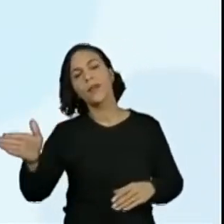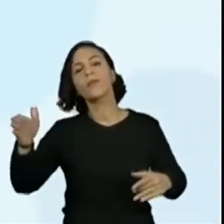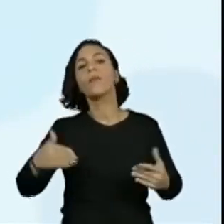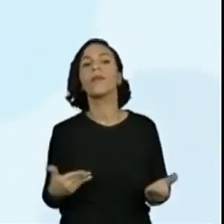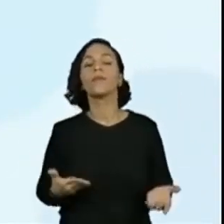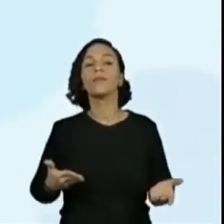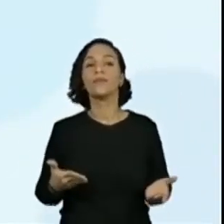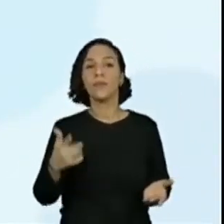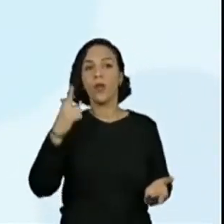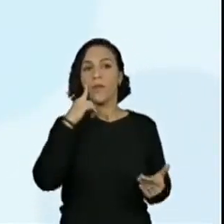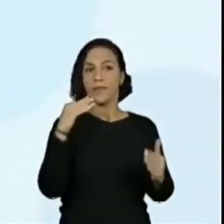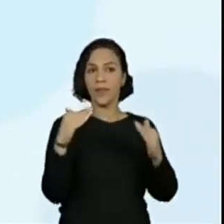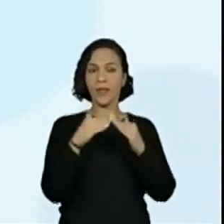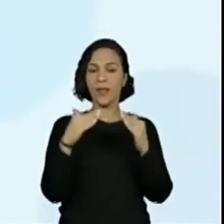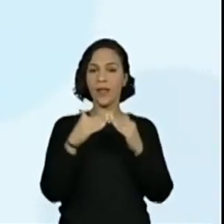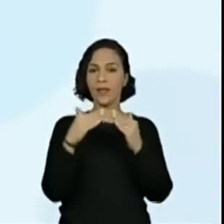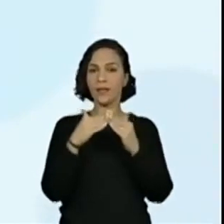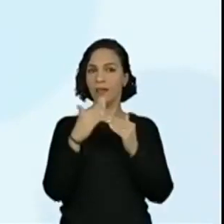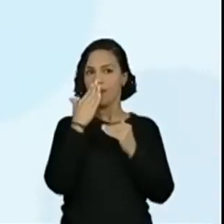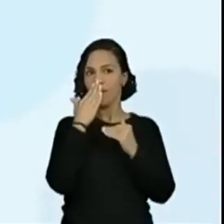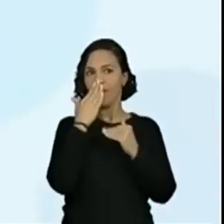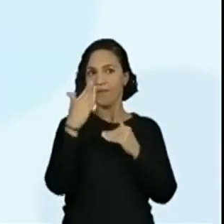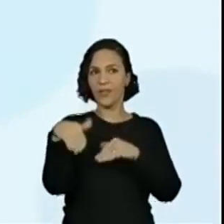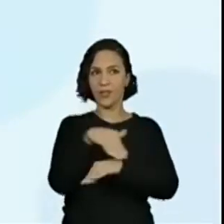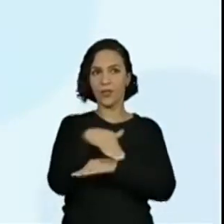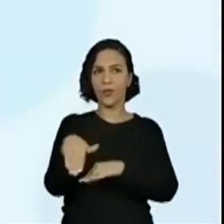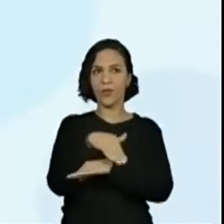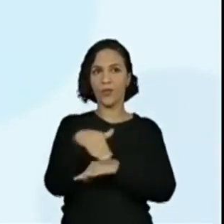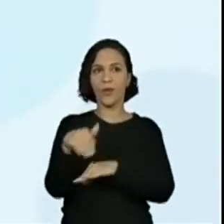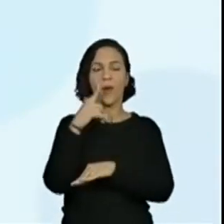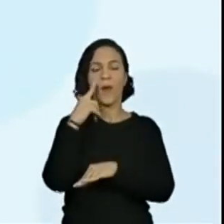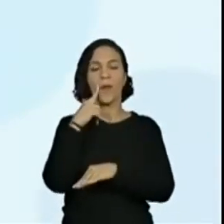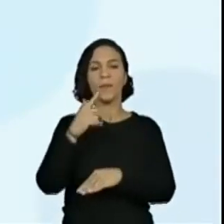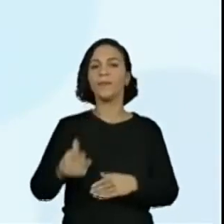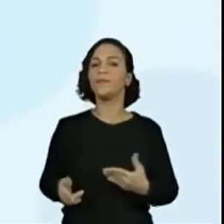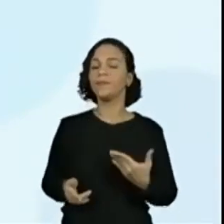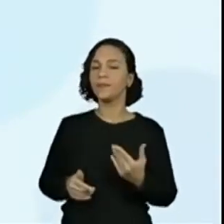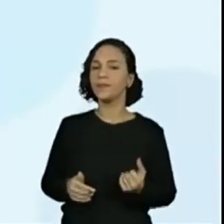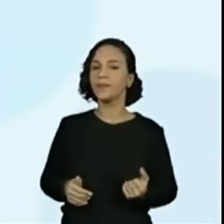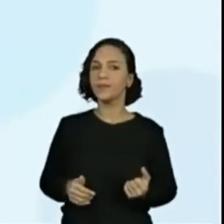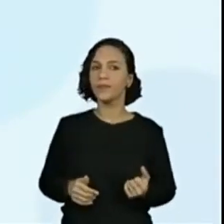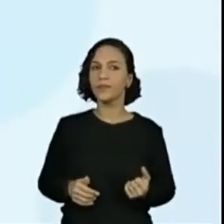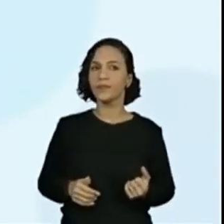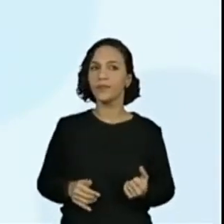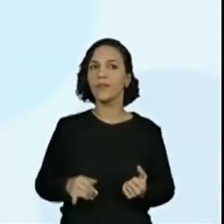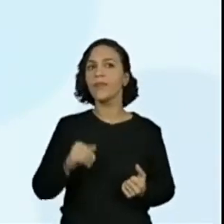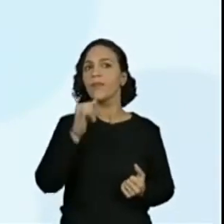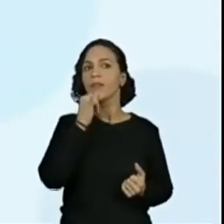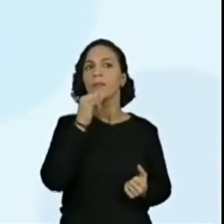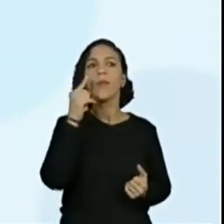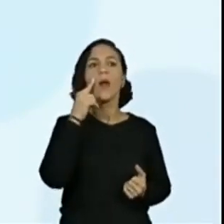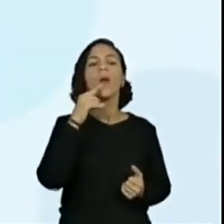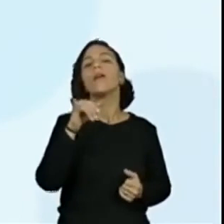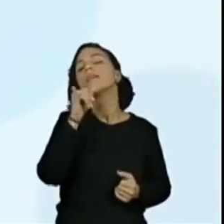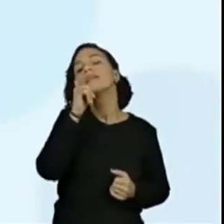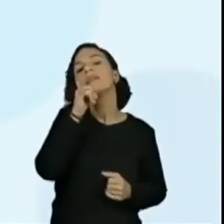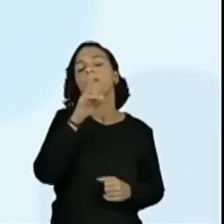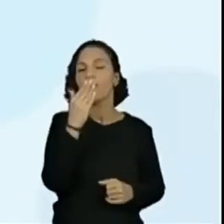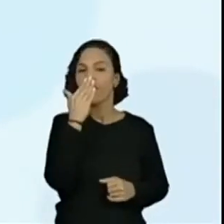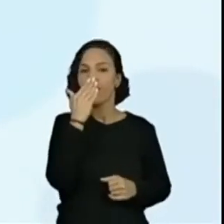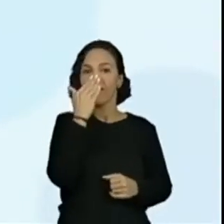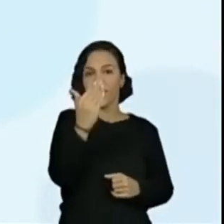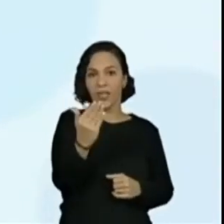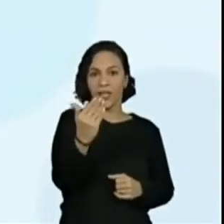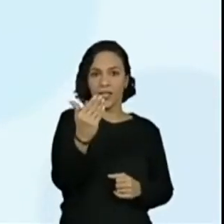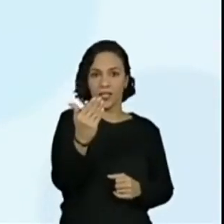de frente. Então, eles vão... De frente para aquela rua ali, isso. Certo? Então, a gente pode pensar que eles vão estar de frente aqui? Isso, a setinha